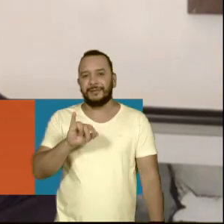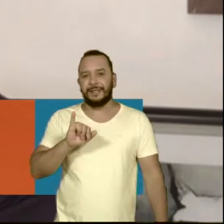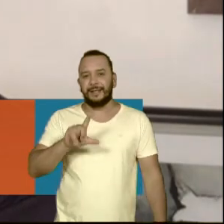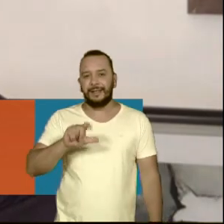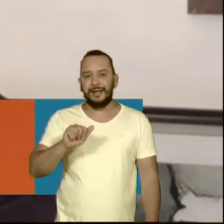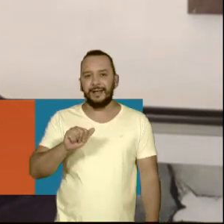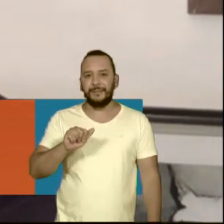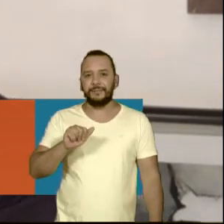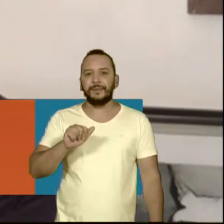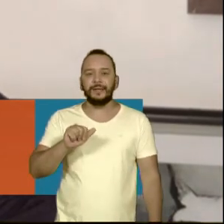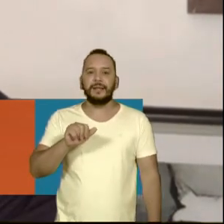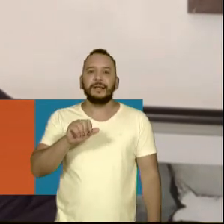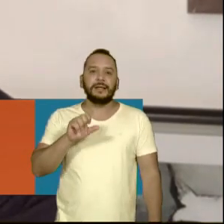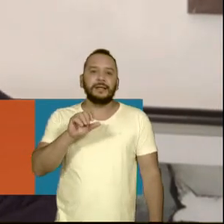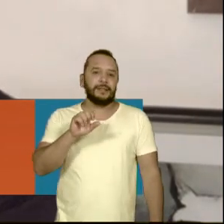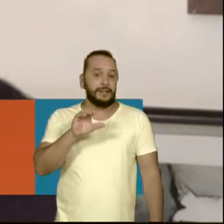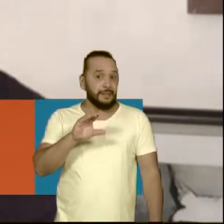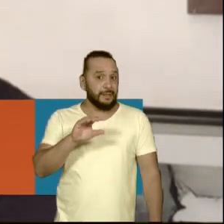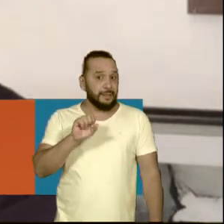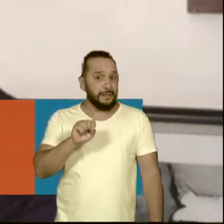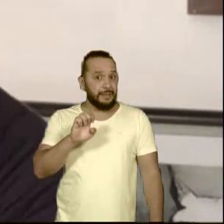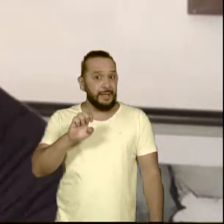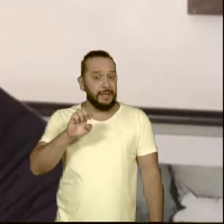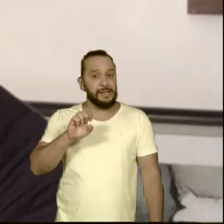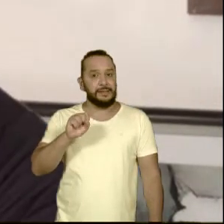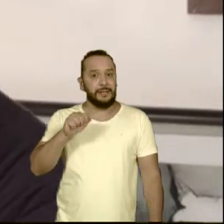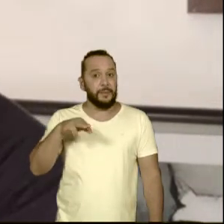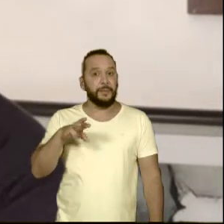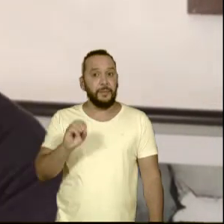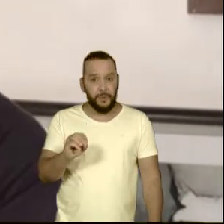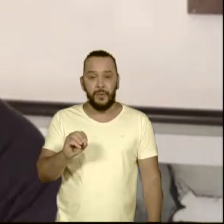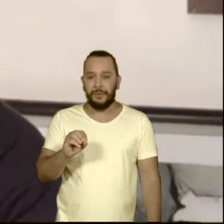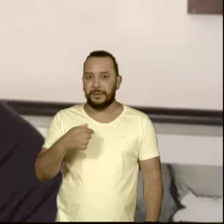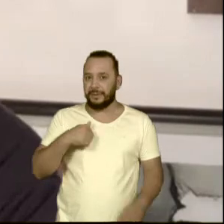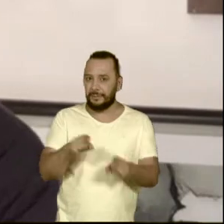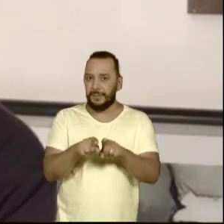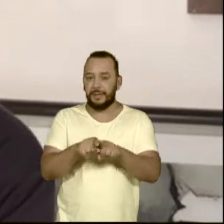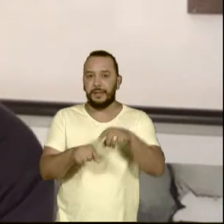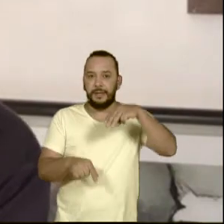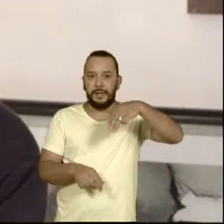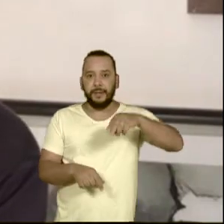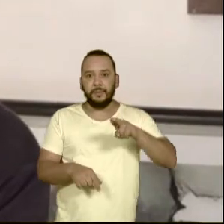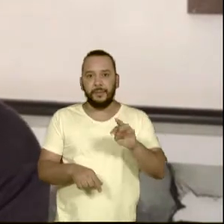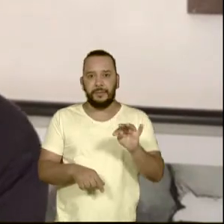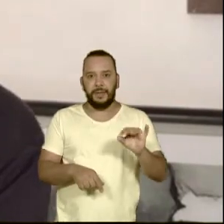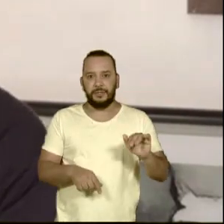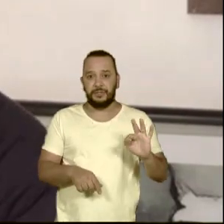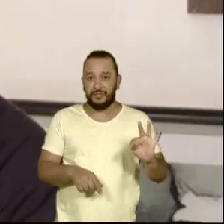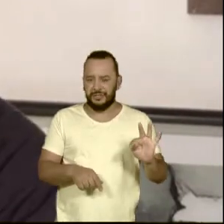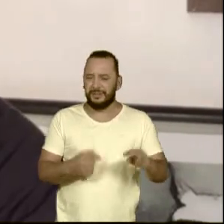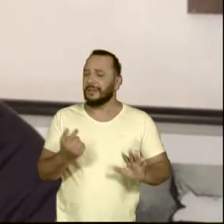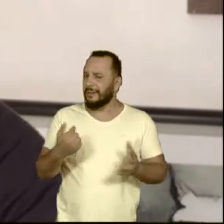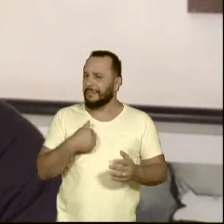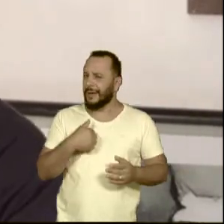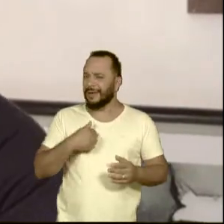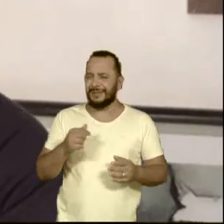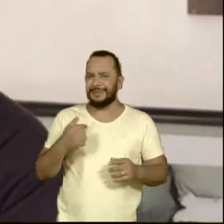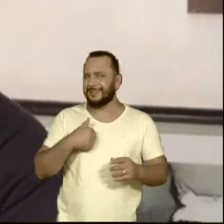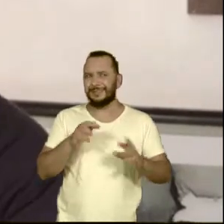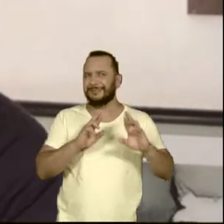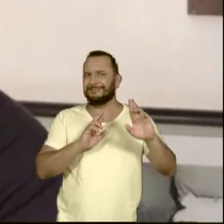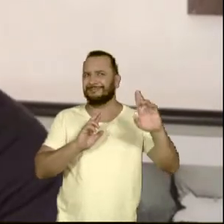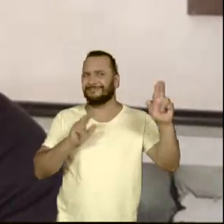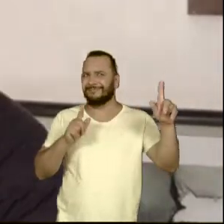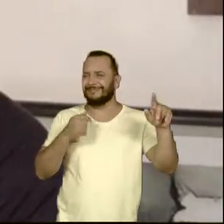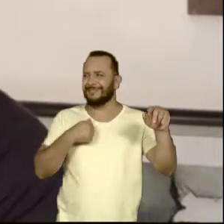no Muppet Show. Só que era tudo muito distante, eu nem falo inglês, gente, meu inglês é horrível, deplorável. Então eu